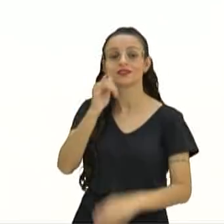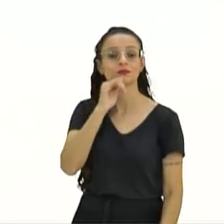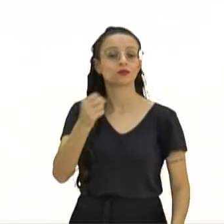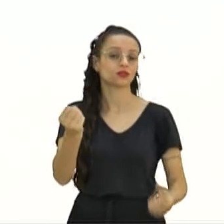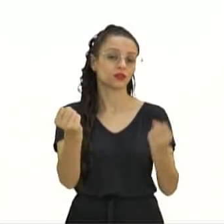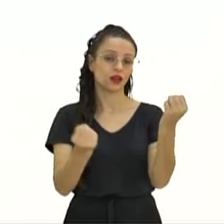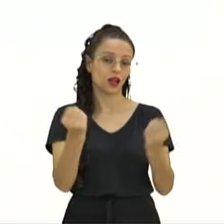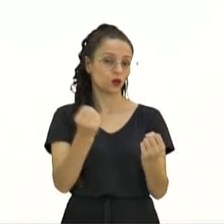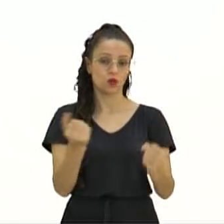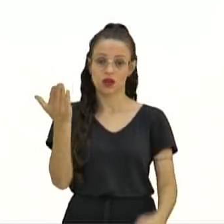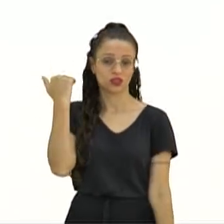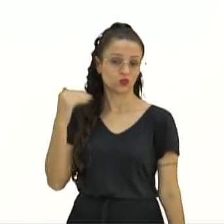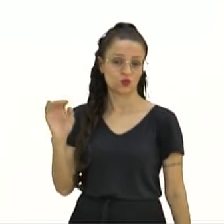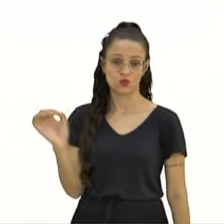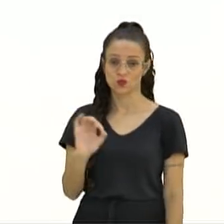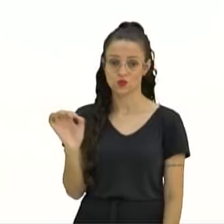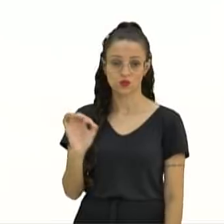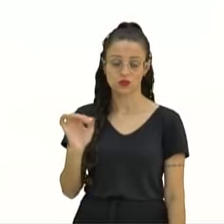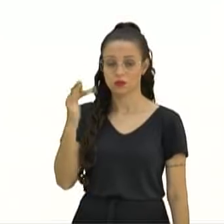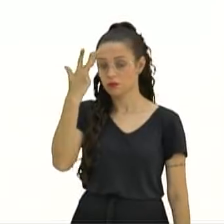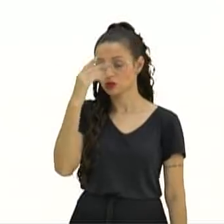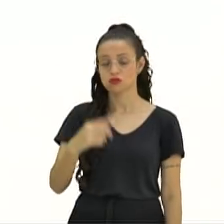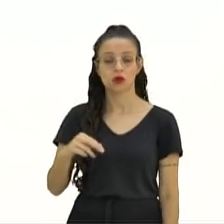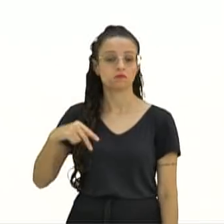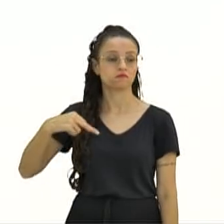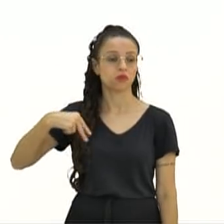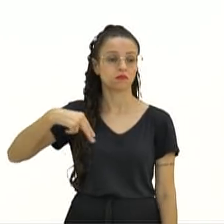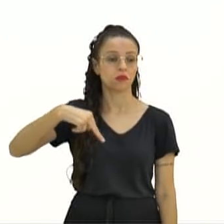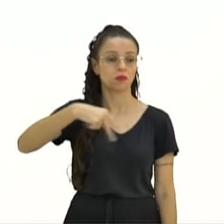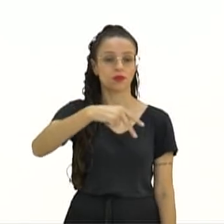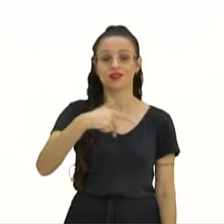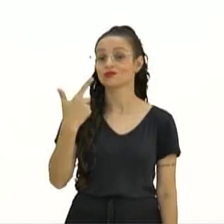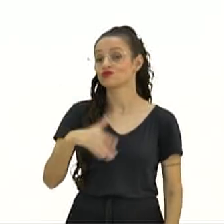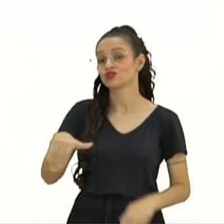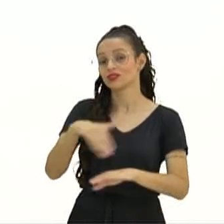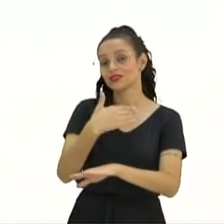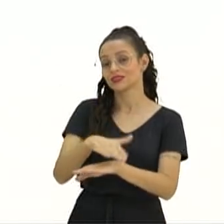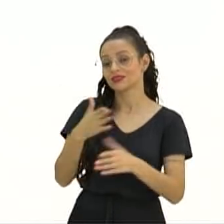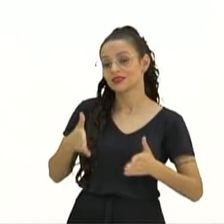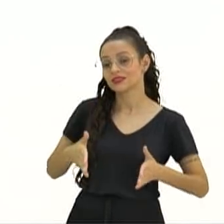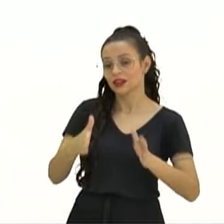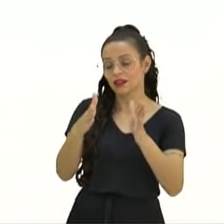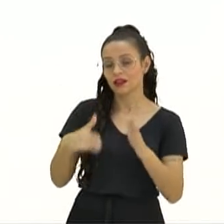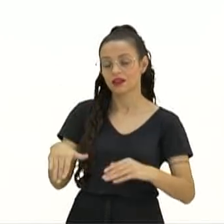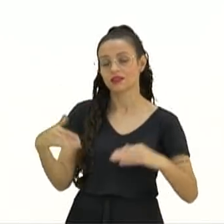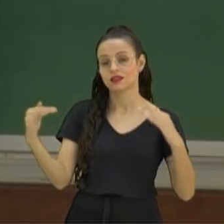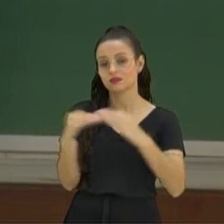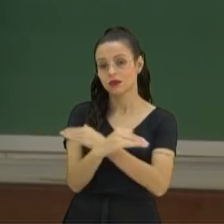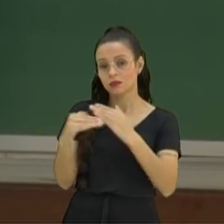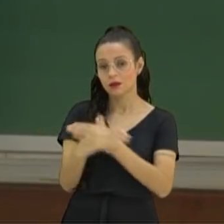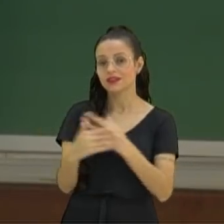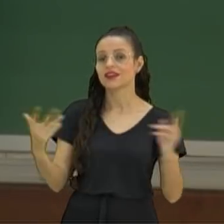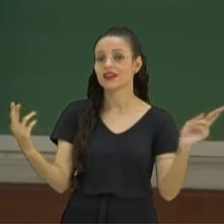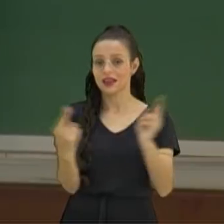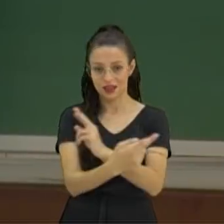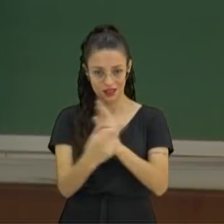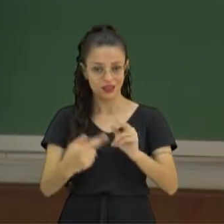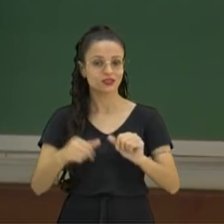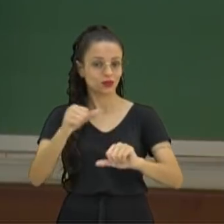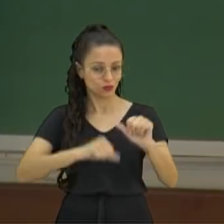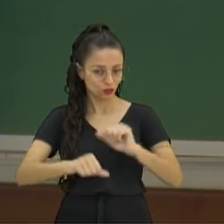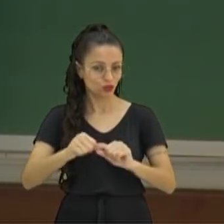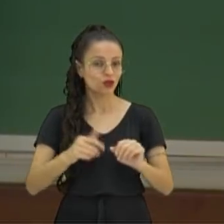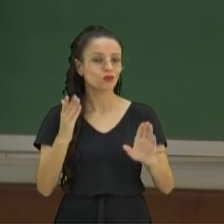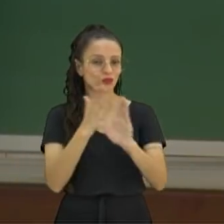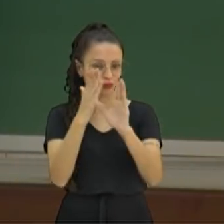Olha só, antes não tinha, as pessoas andavam a pé, então não tinham estradas. Então, a relação da sociedade com a natureza não mudou a